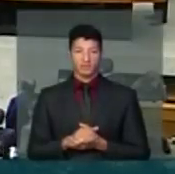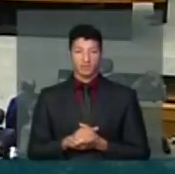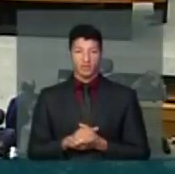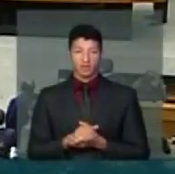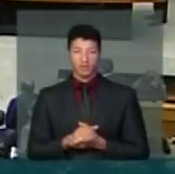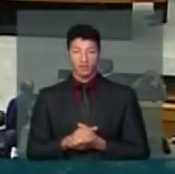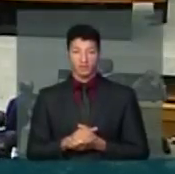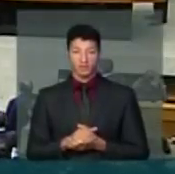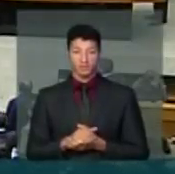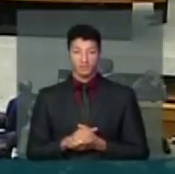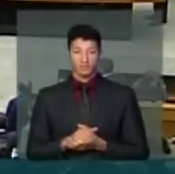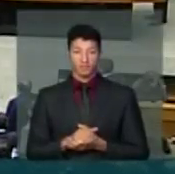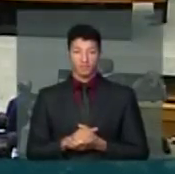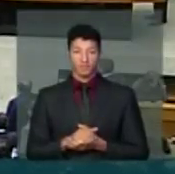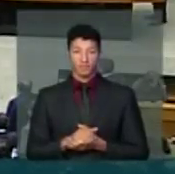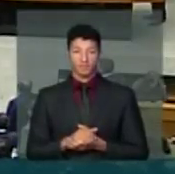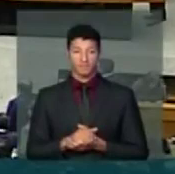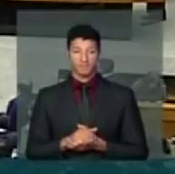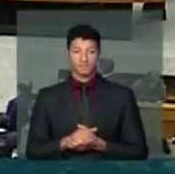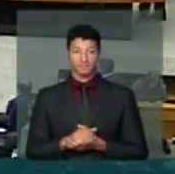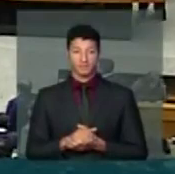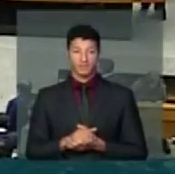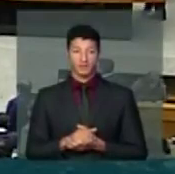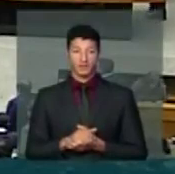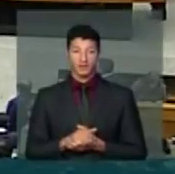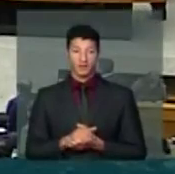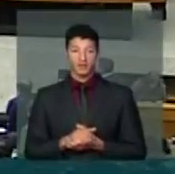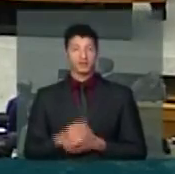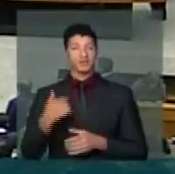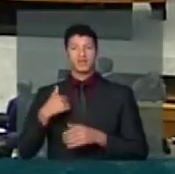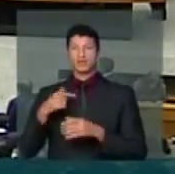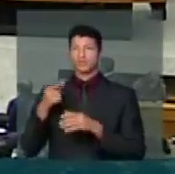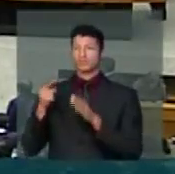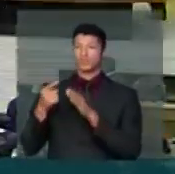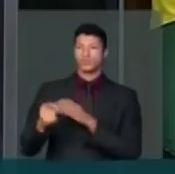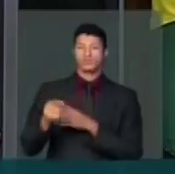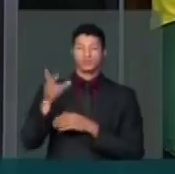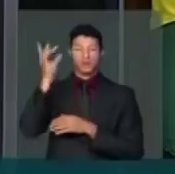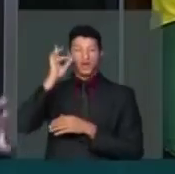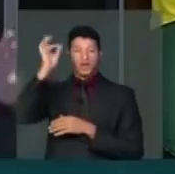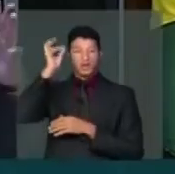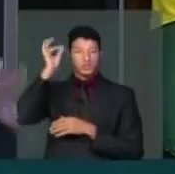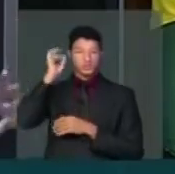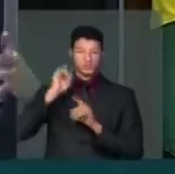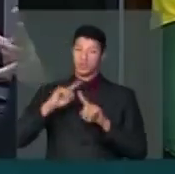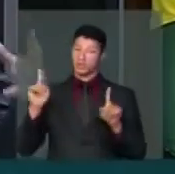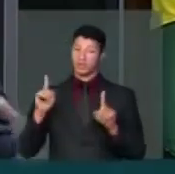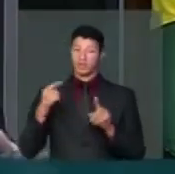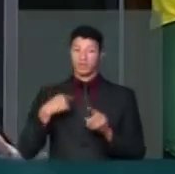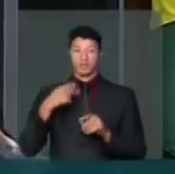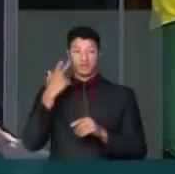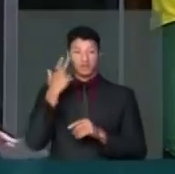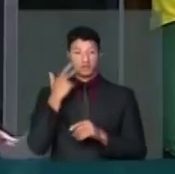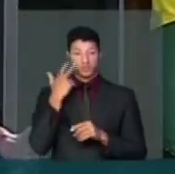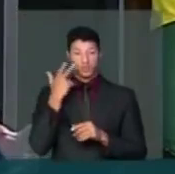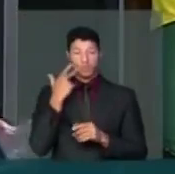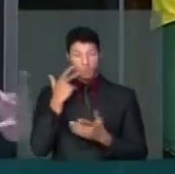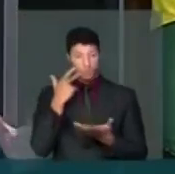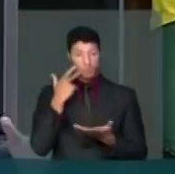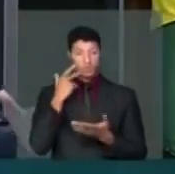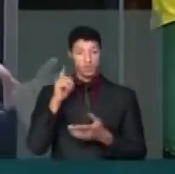A palavra está segurada ao orador. Estou muito longe de ser anjo, mas é muito comum